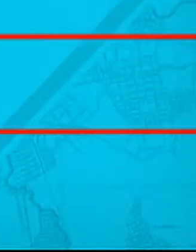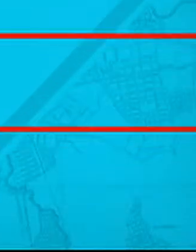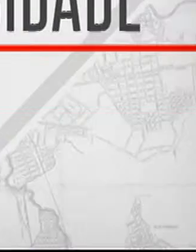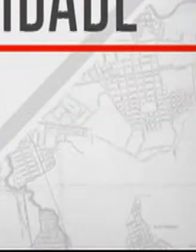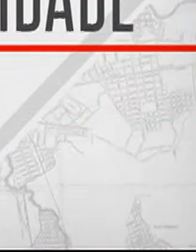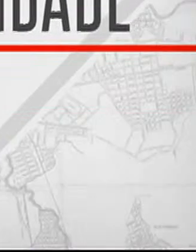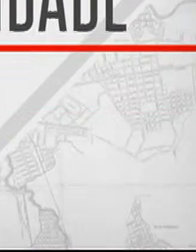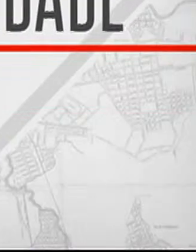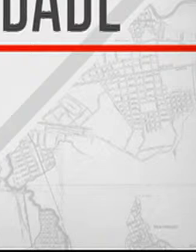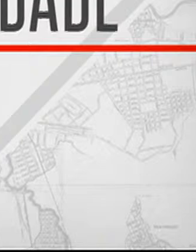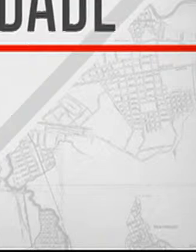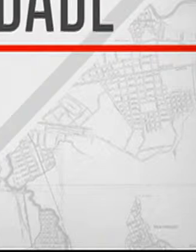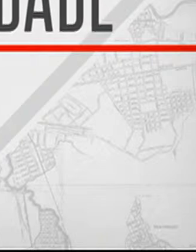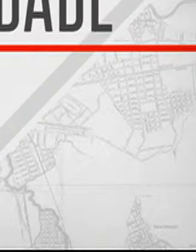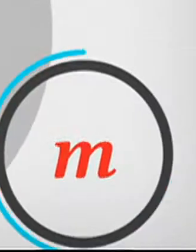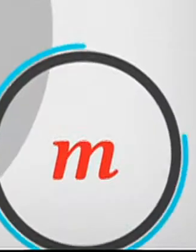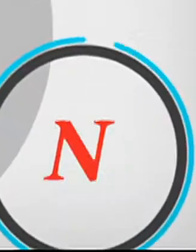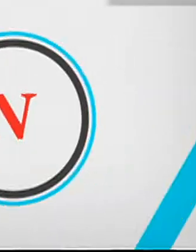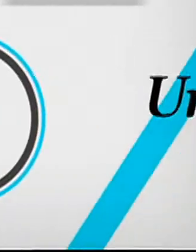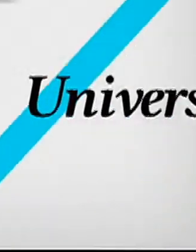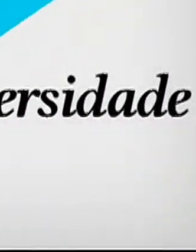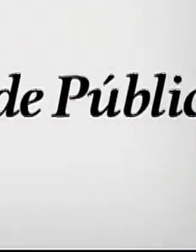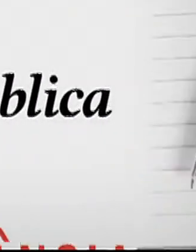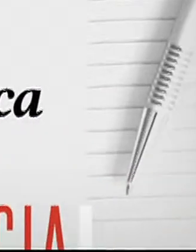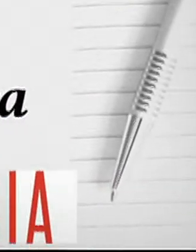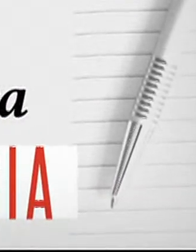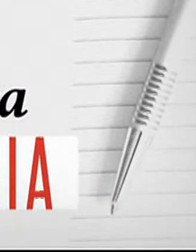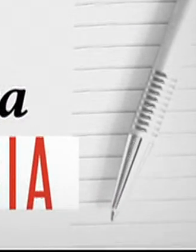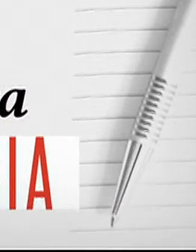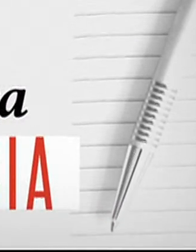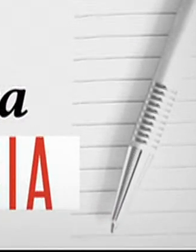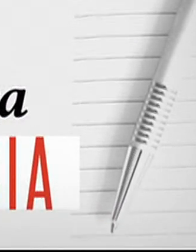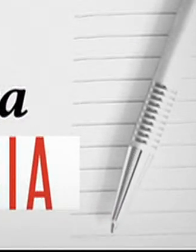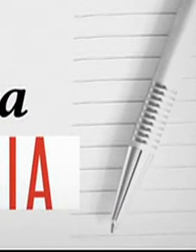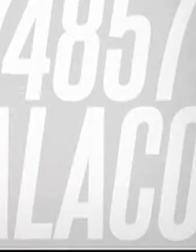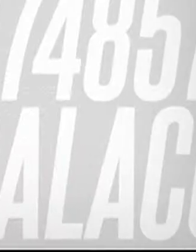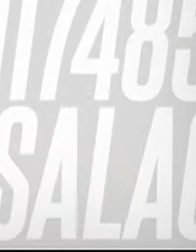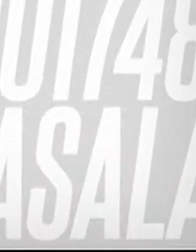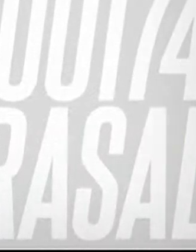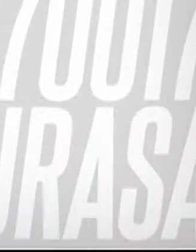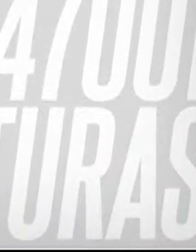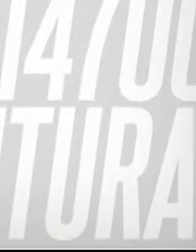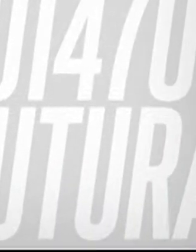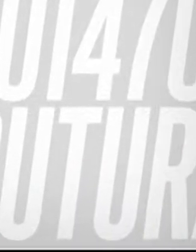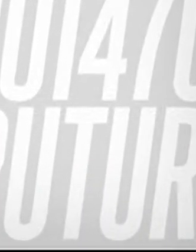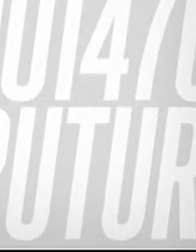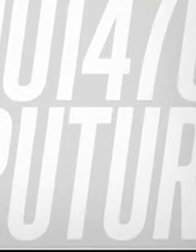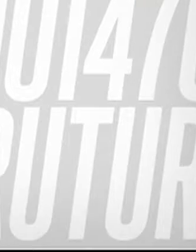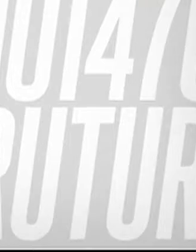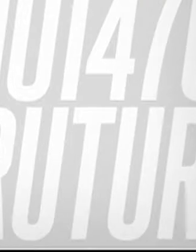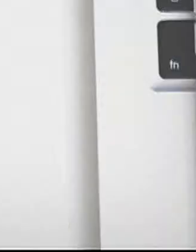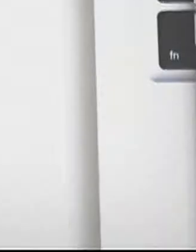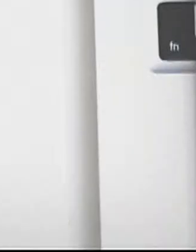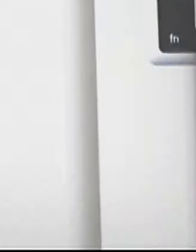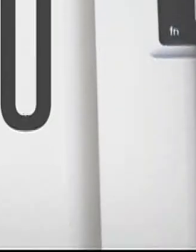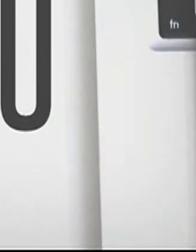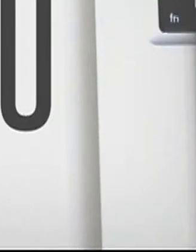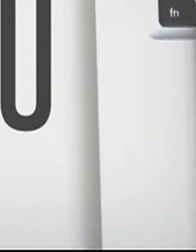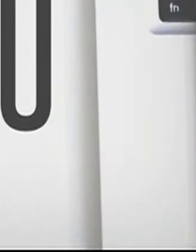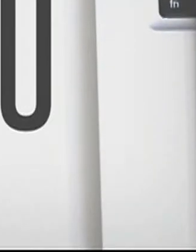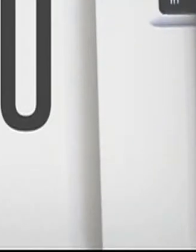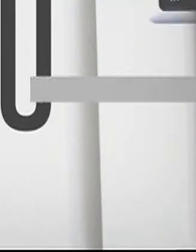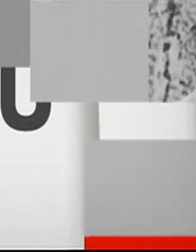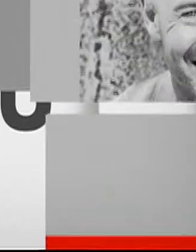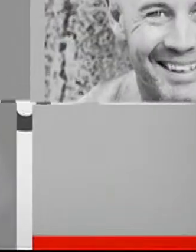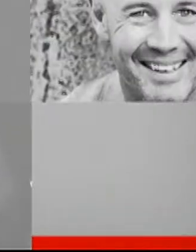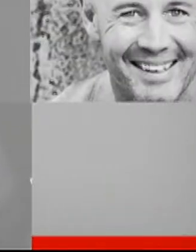A única universidade pública à distância de São Paulo. Mais de 330 polos espalhados